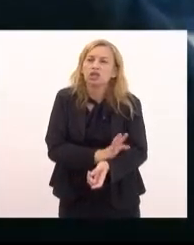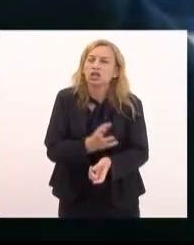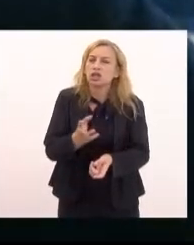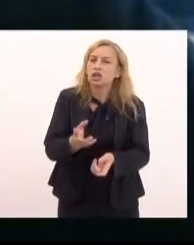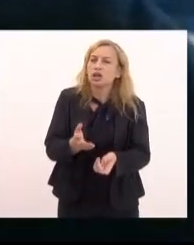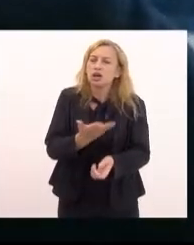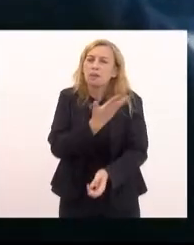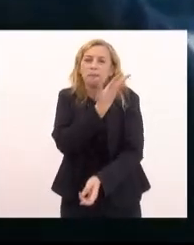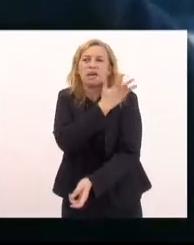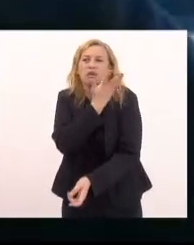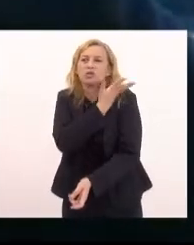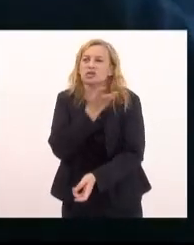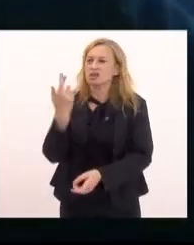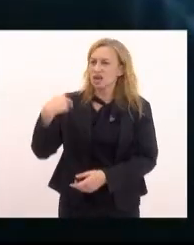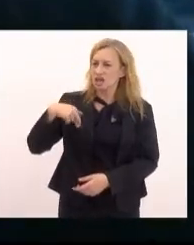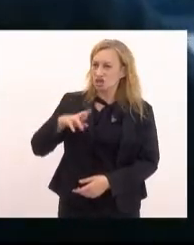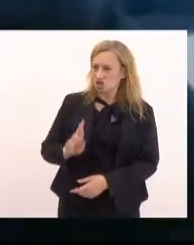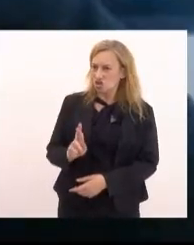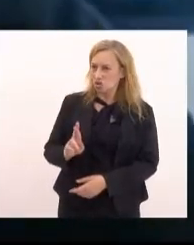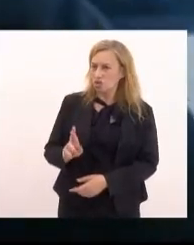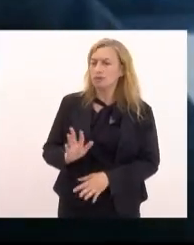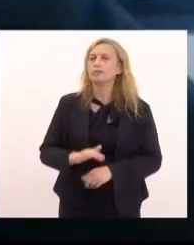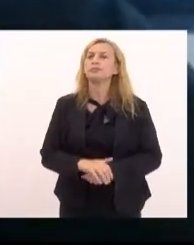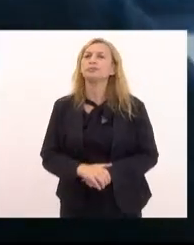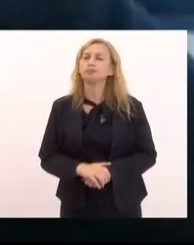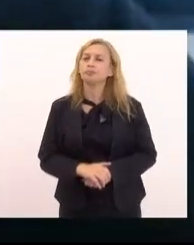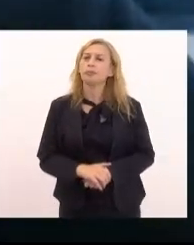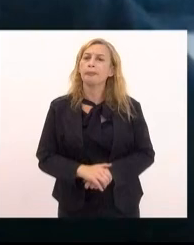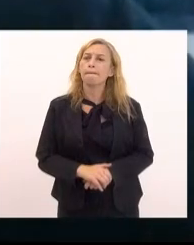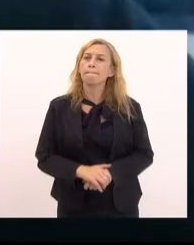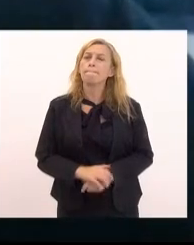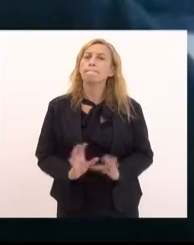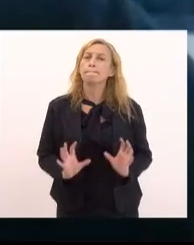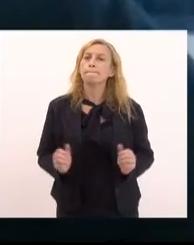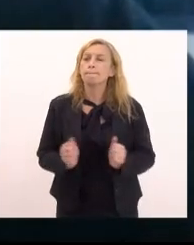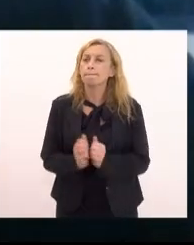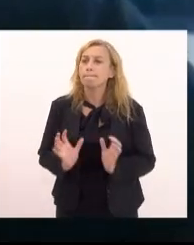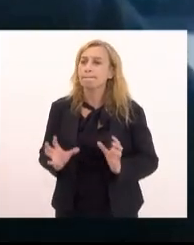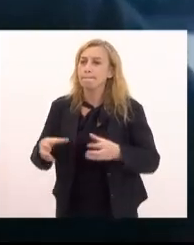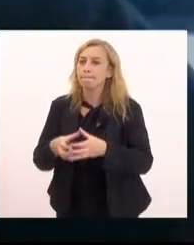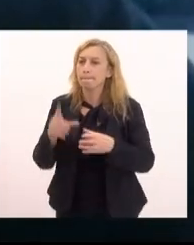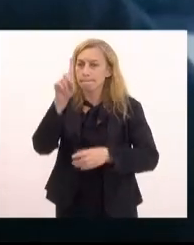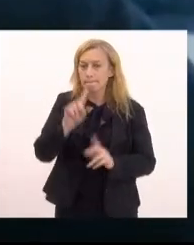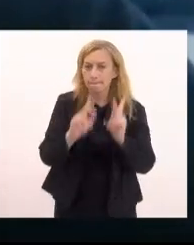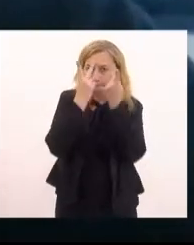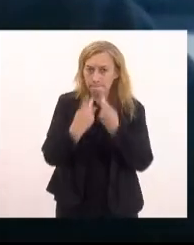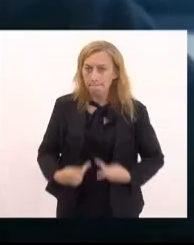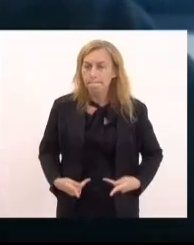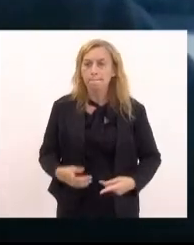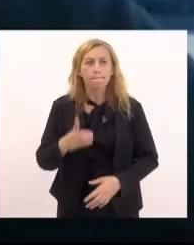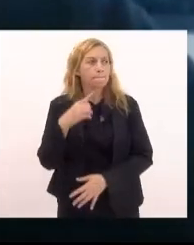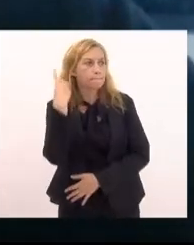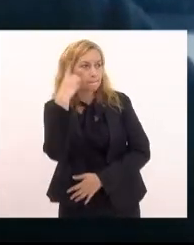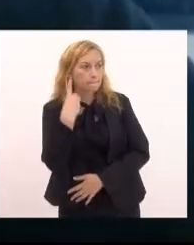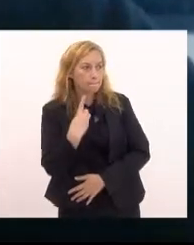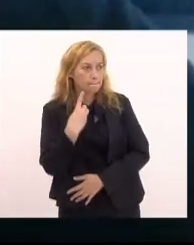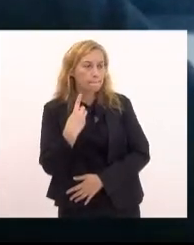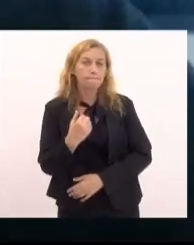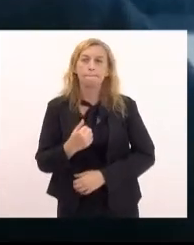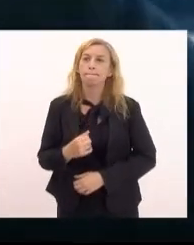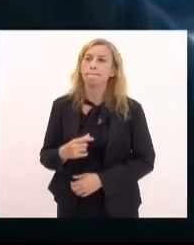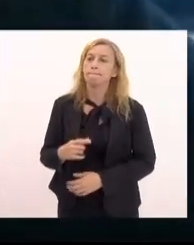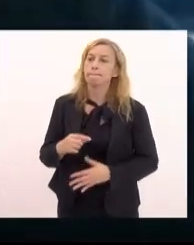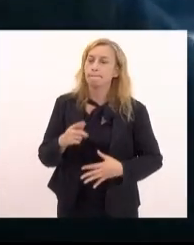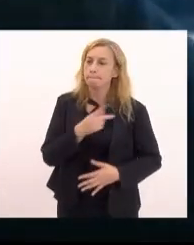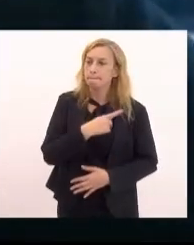e Preconceito em relação à procedência nacional, junto com a Comissão de Direitos Humanos, que a Dani Monteiro preside.